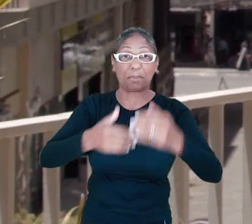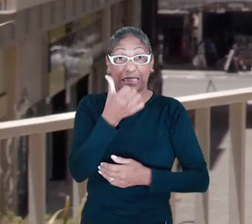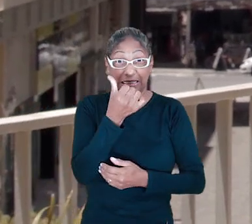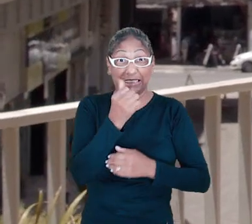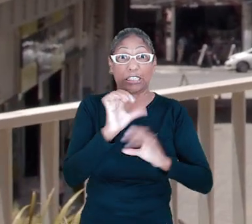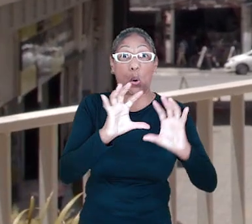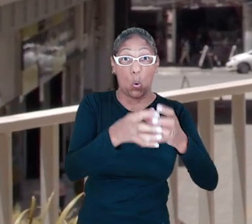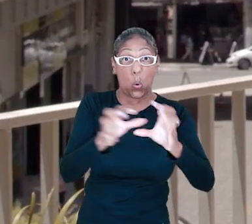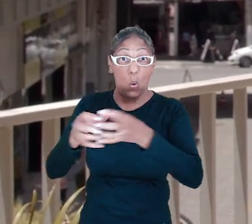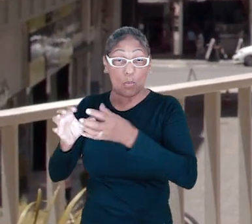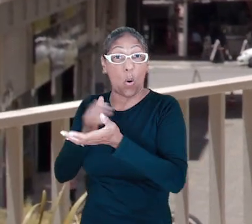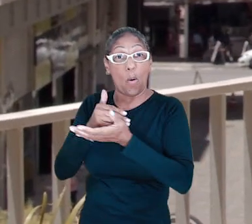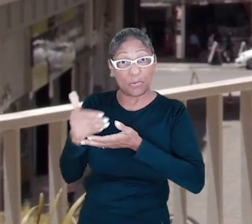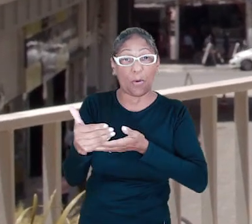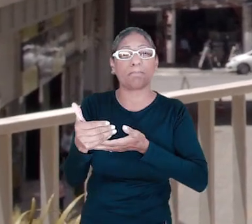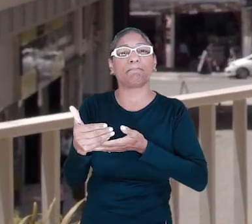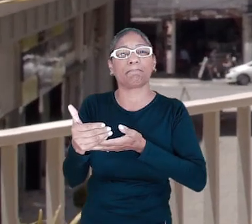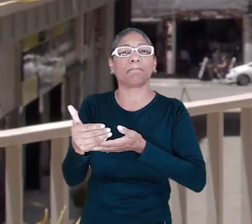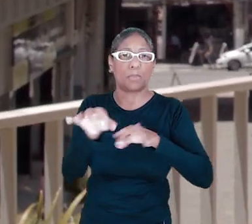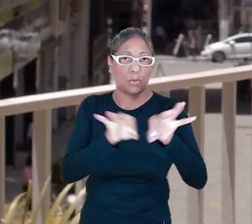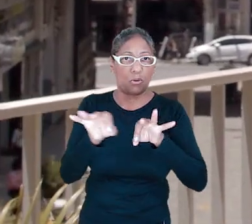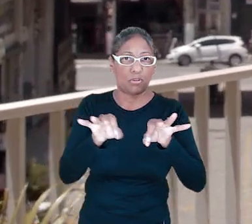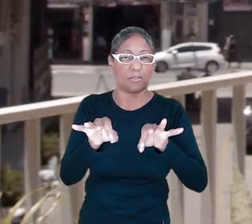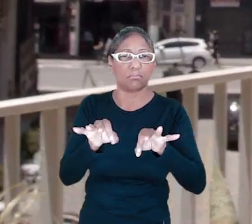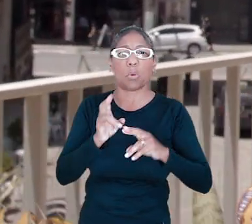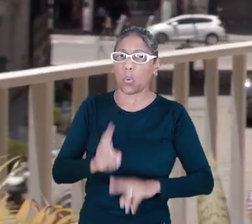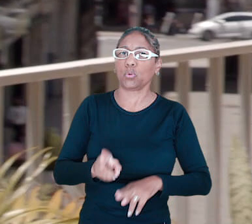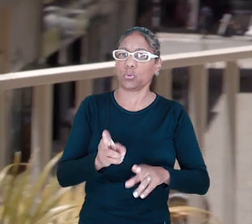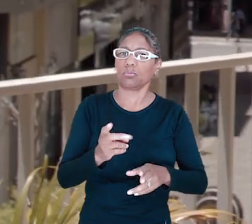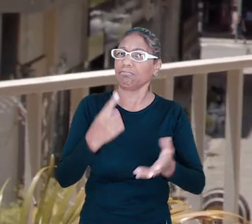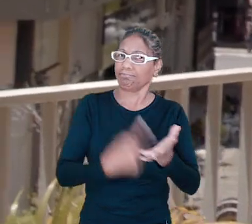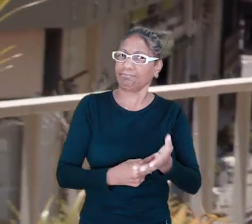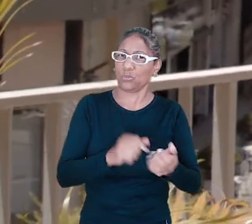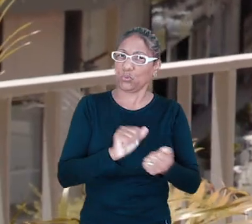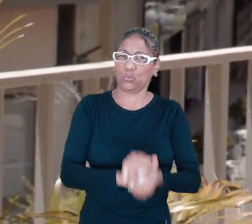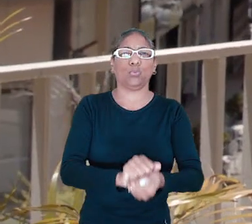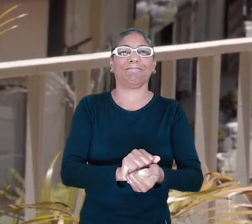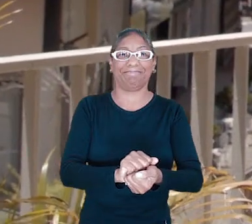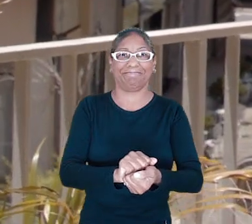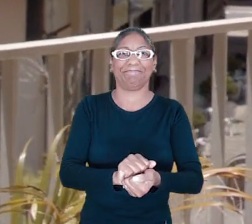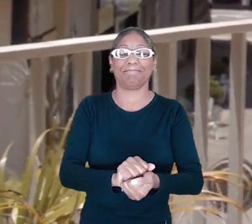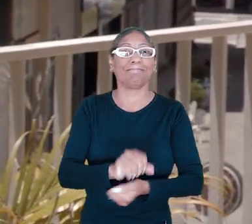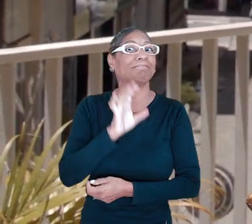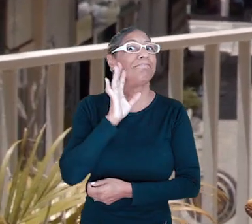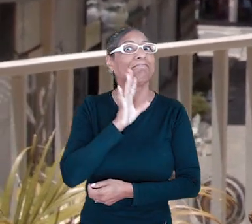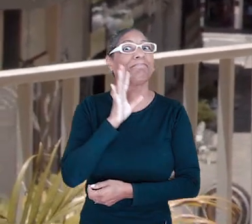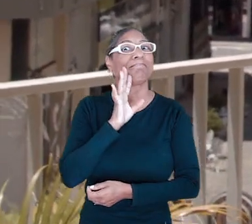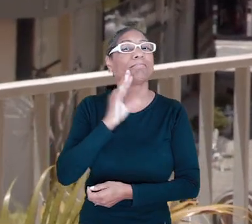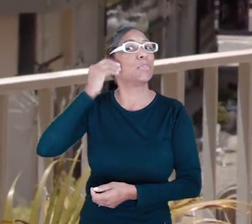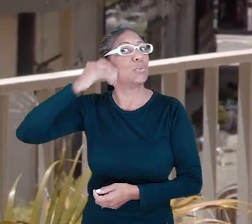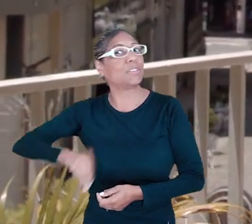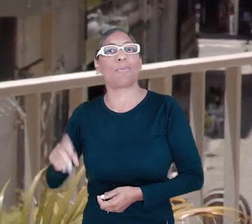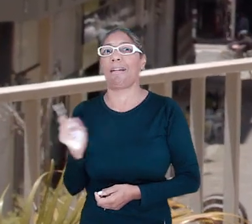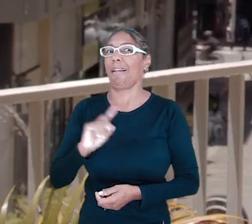Os 6 grupos que começaram com a gente no início do Lado a Lado, eles permanecem com a gente até hoje. Então foi bem legal saber,